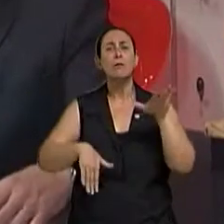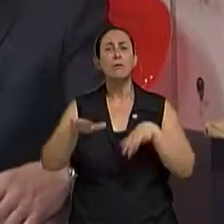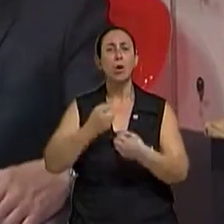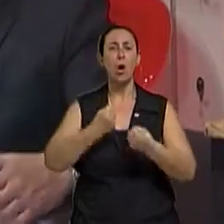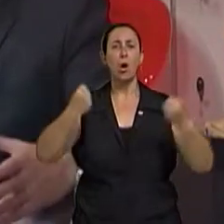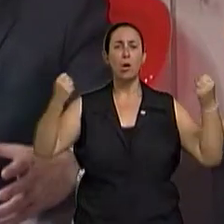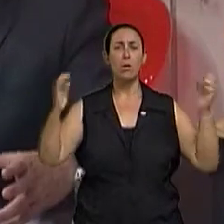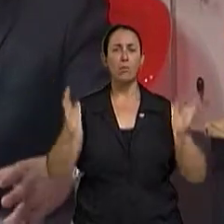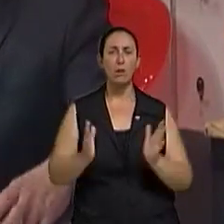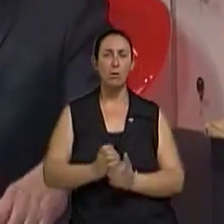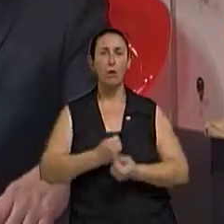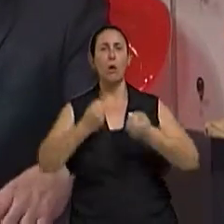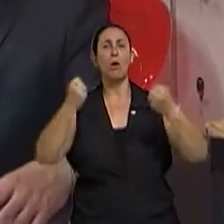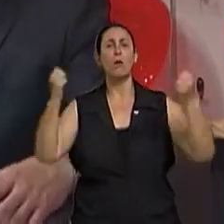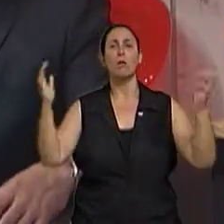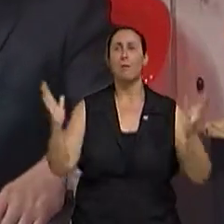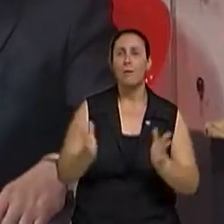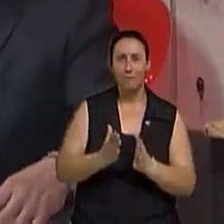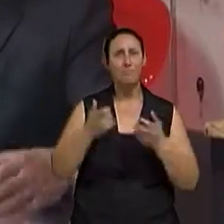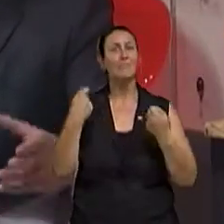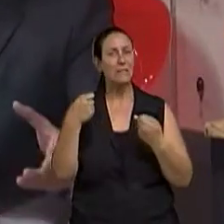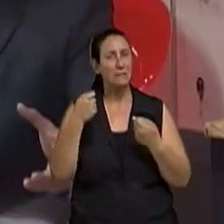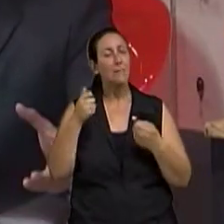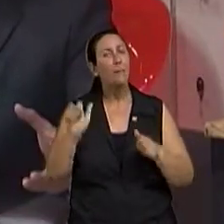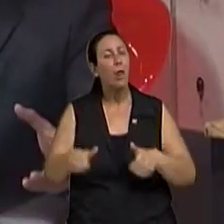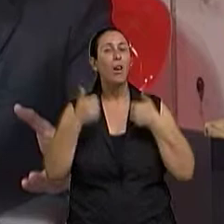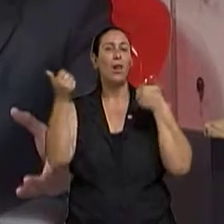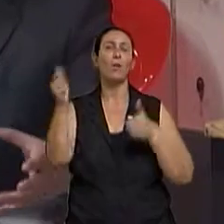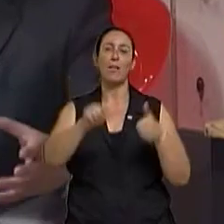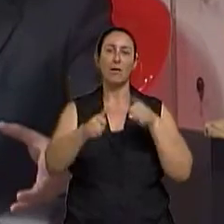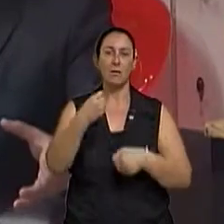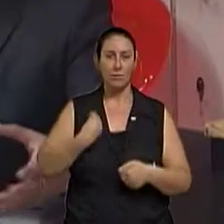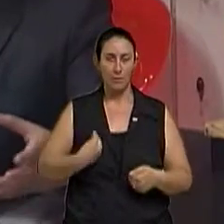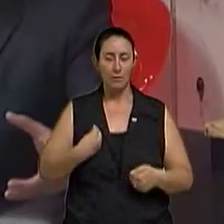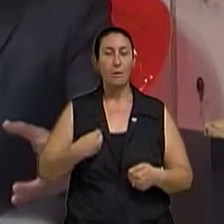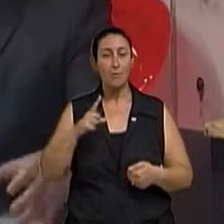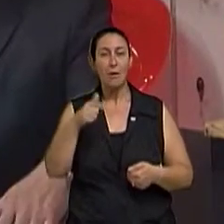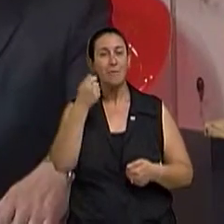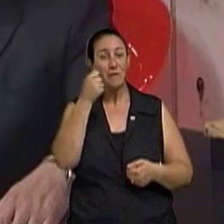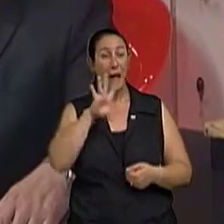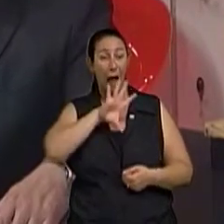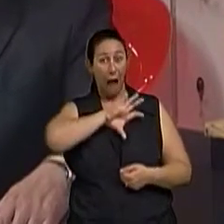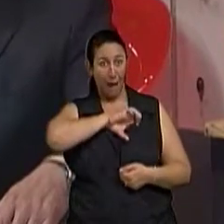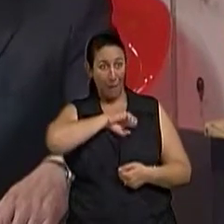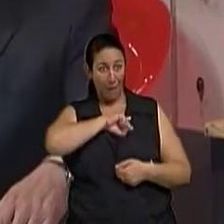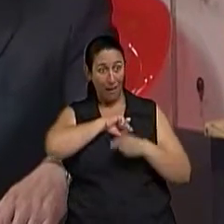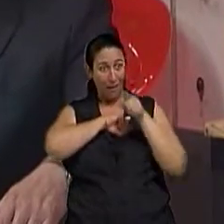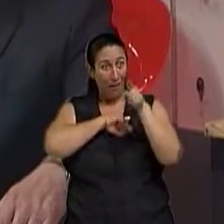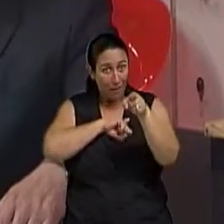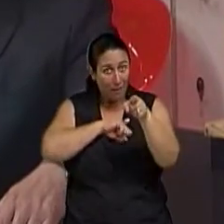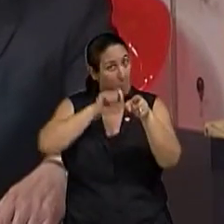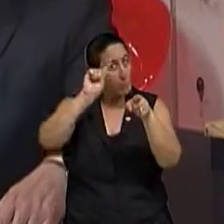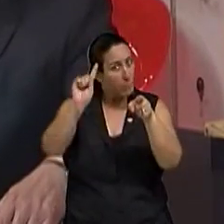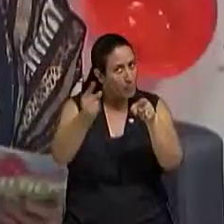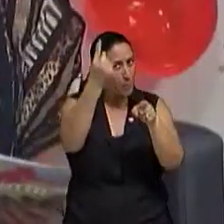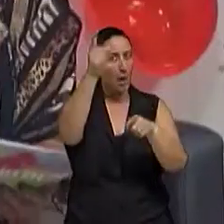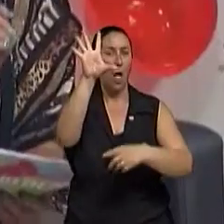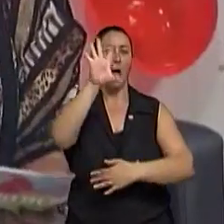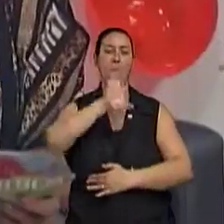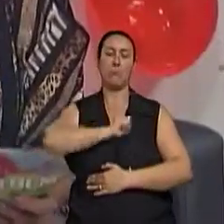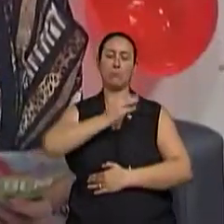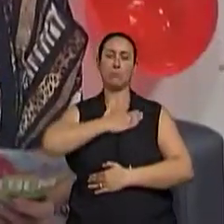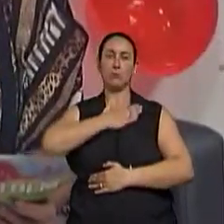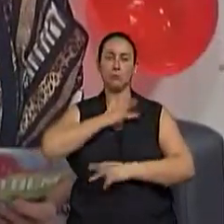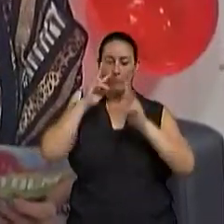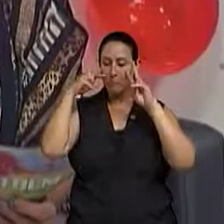bem viver, uma boa qualidade de vida. E é aquilo que a gente sempre diz, assim, amar ao próximo e amar a si primeiro. É, com certeza, né? Com certeza. Doutor, e